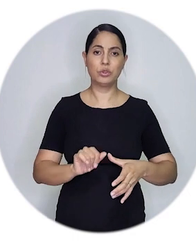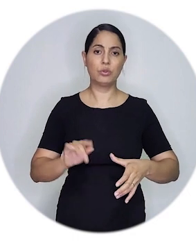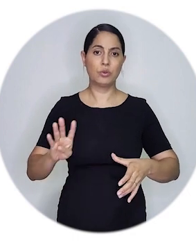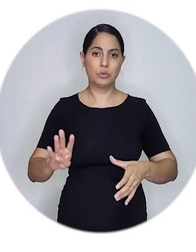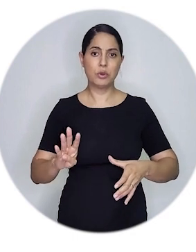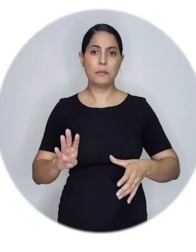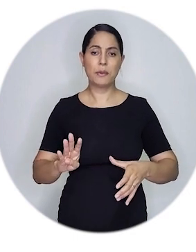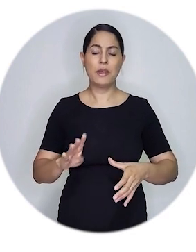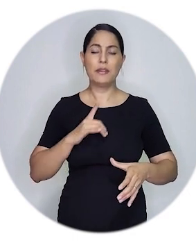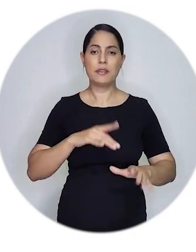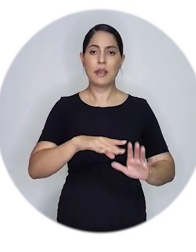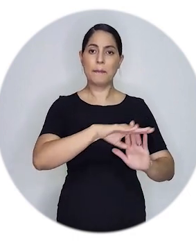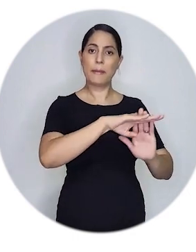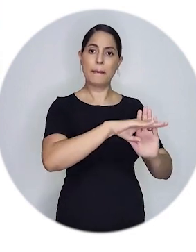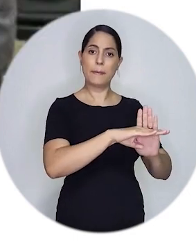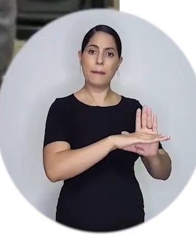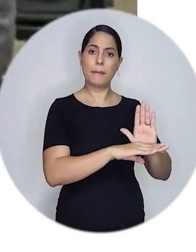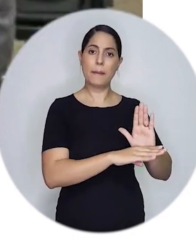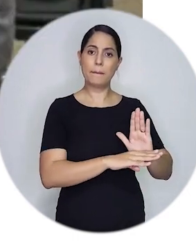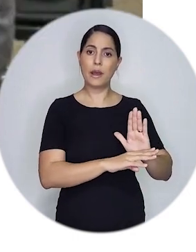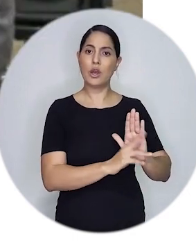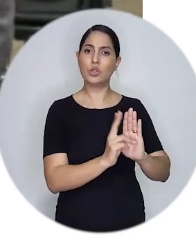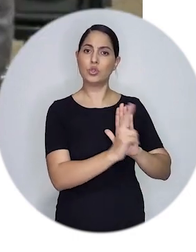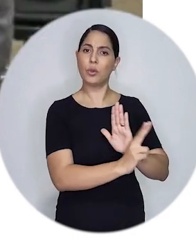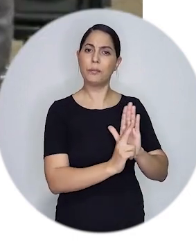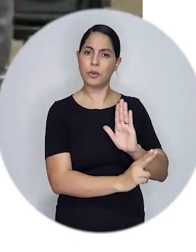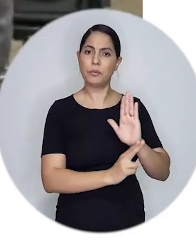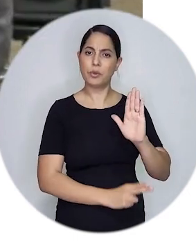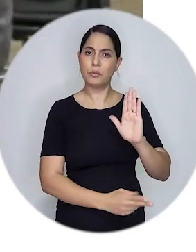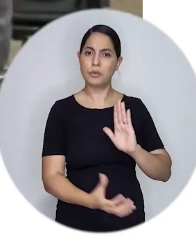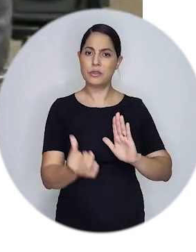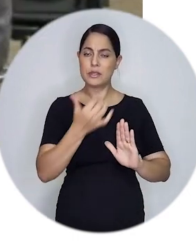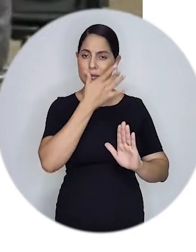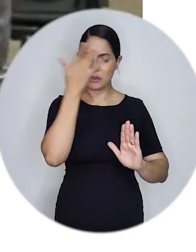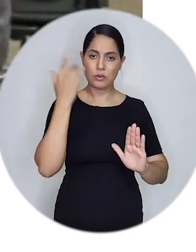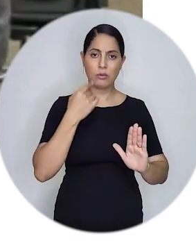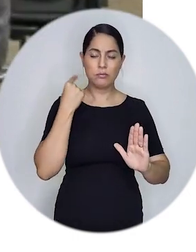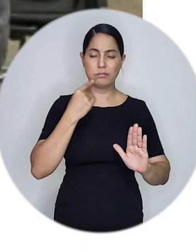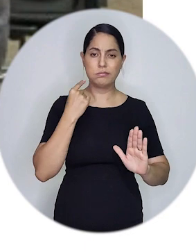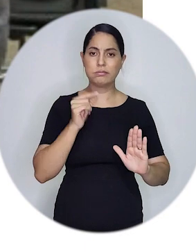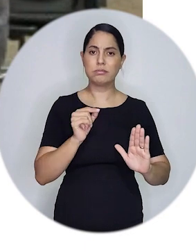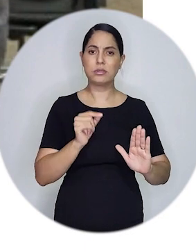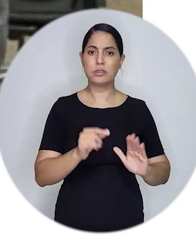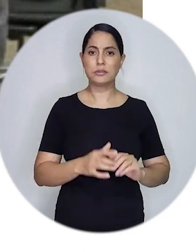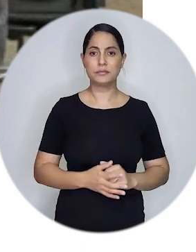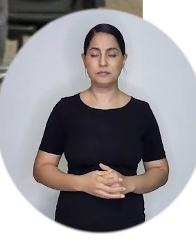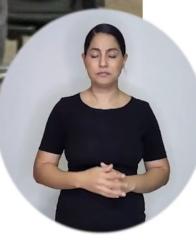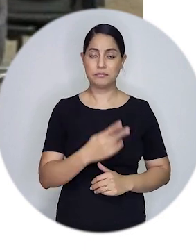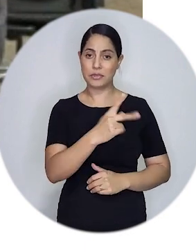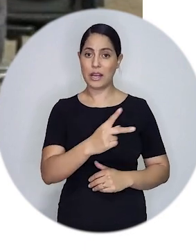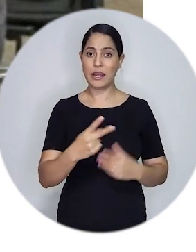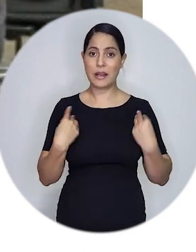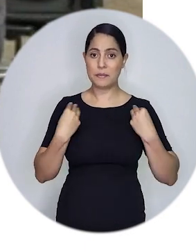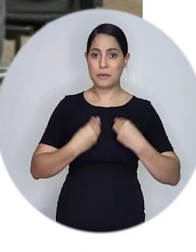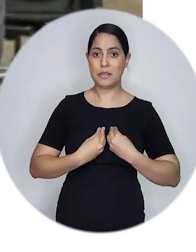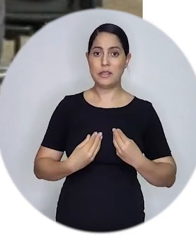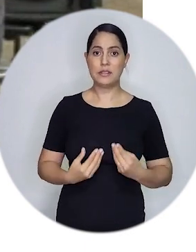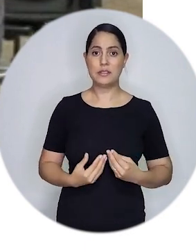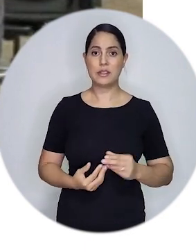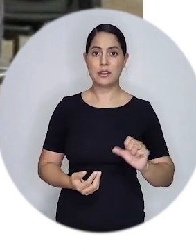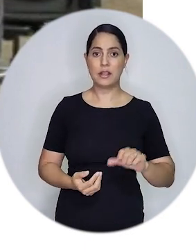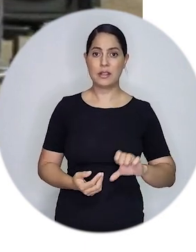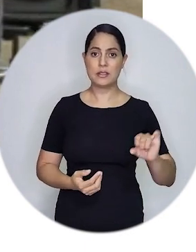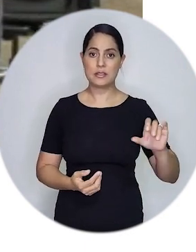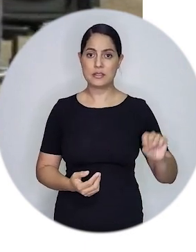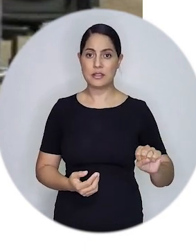no STJ, a diretoria da OAB entregou a lista dos 6 indicados à presidente da Corte, ministra Maria Tereza de Assis